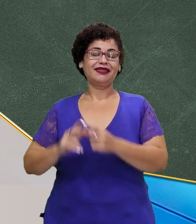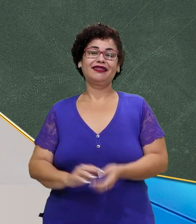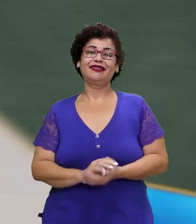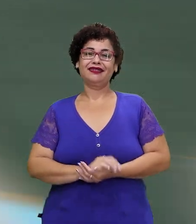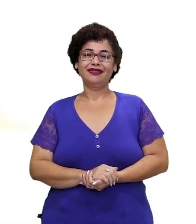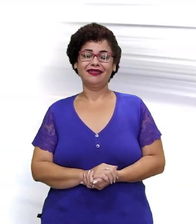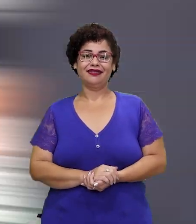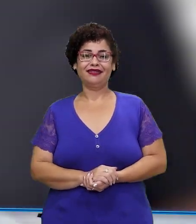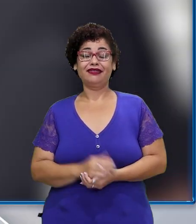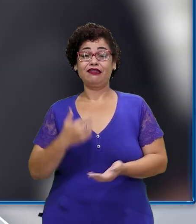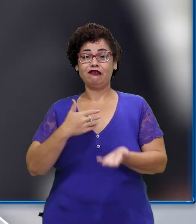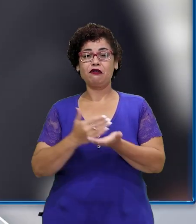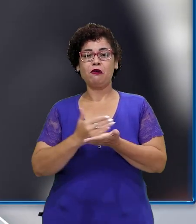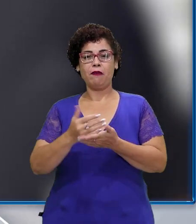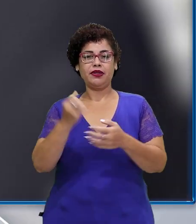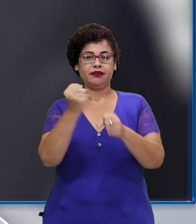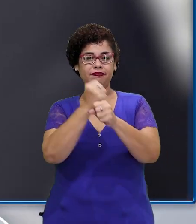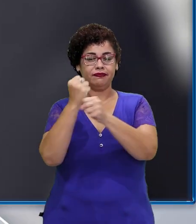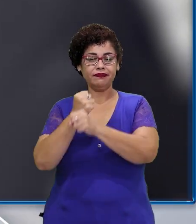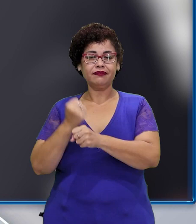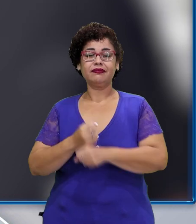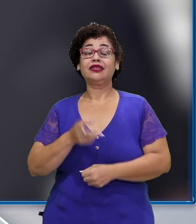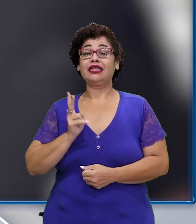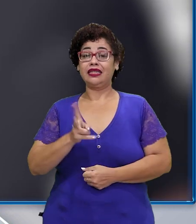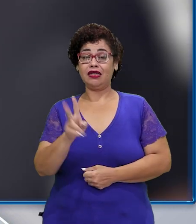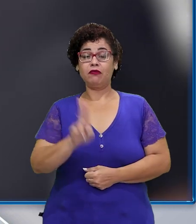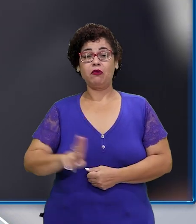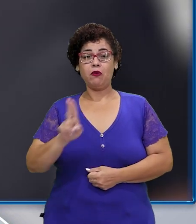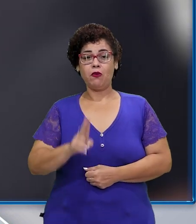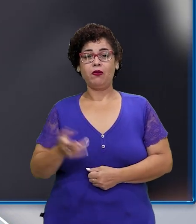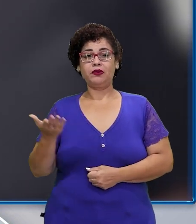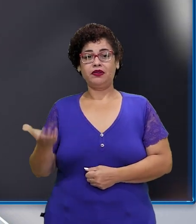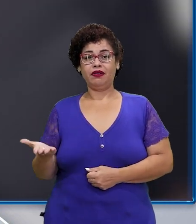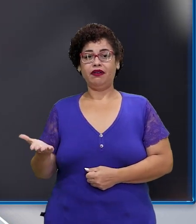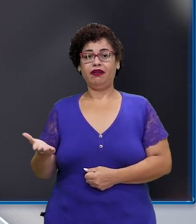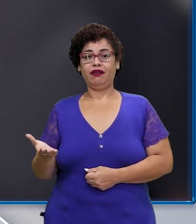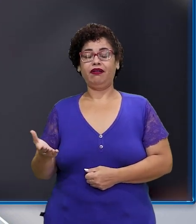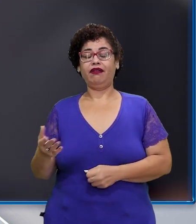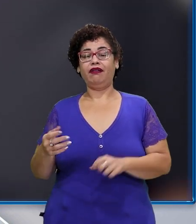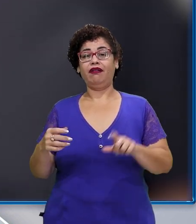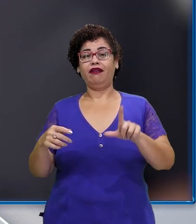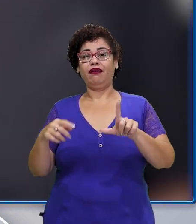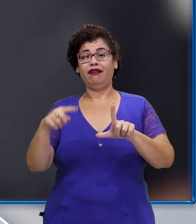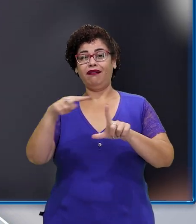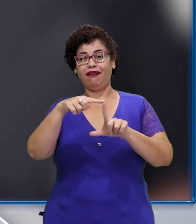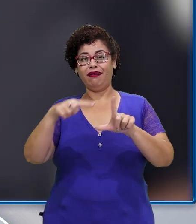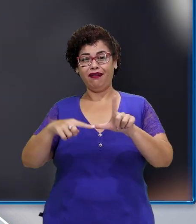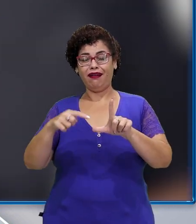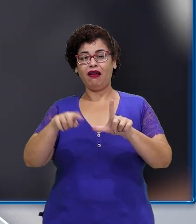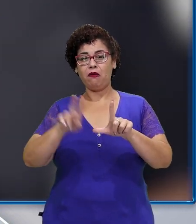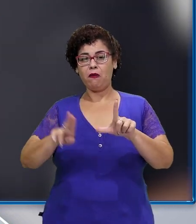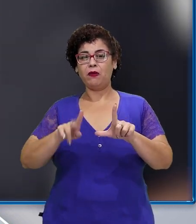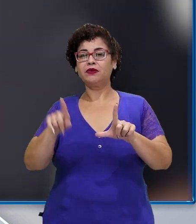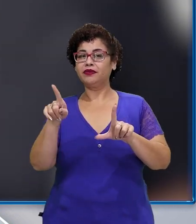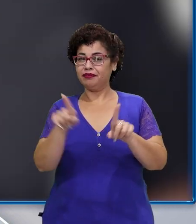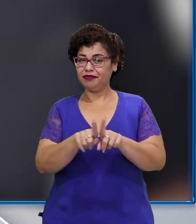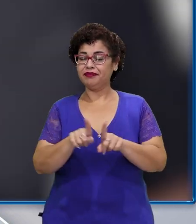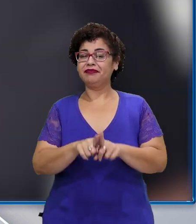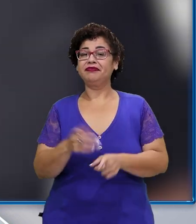de casa. E para iniciar uma obra, sempre o pedreiro tem que usar esse ferro aqui, que é o esquadro, principalmente o nível